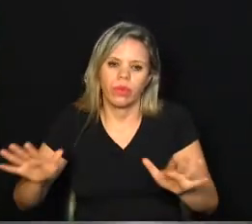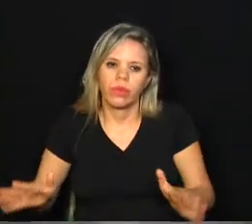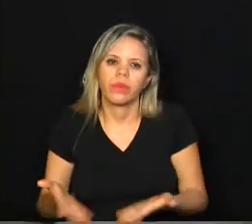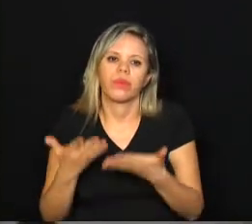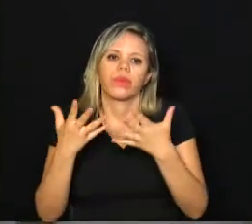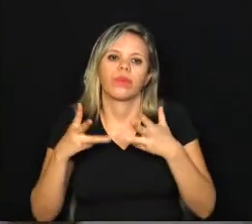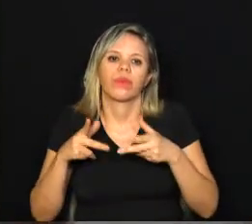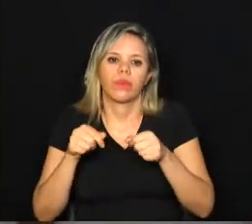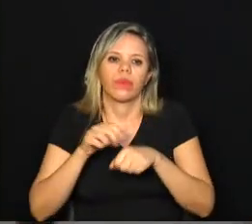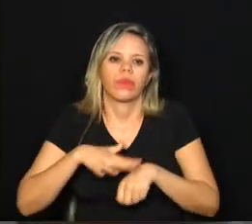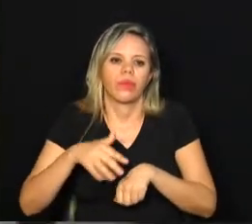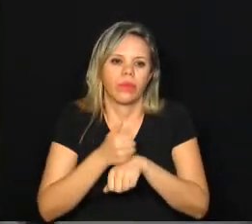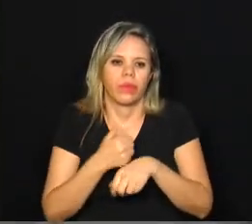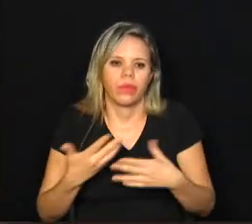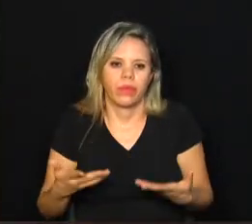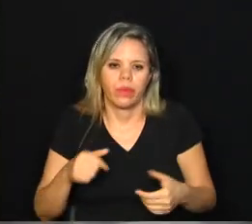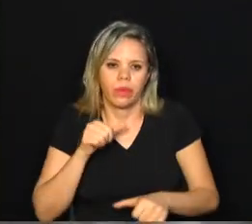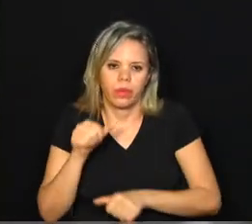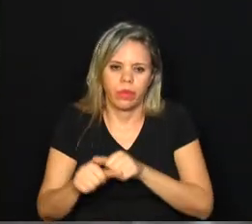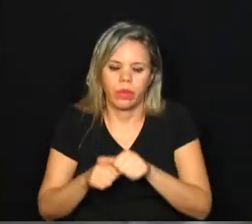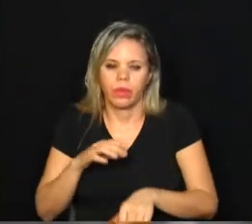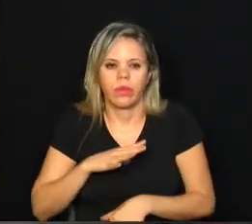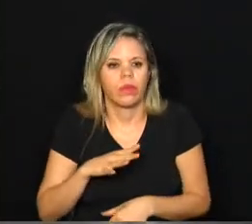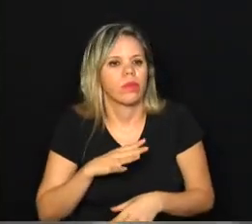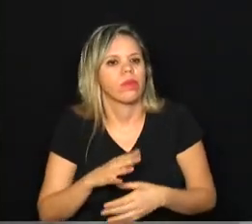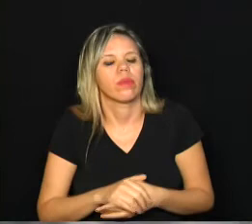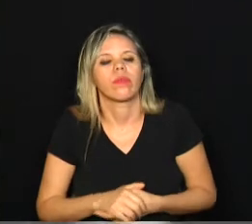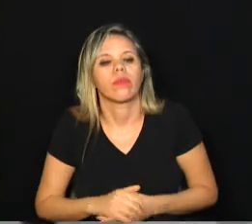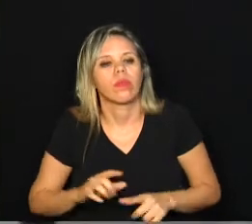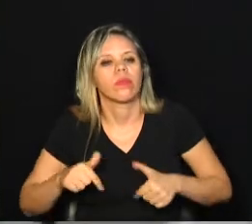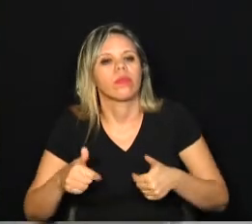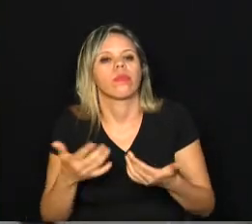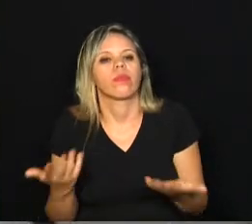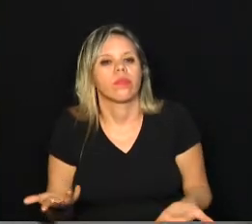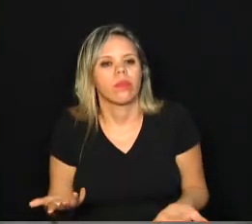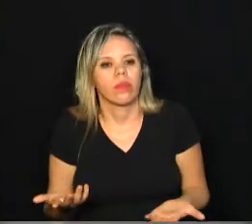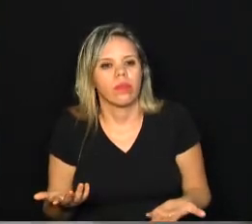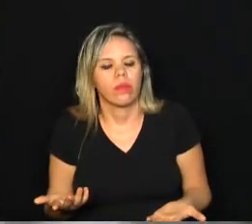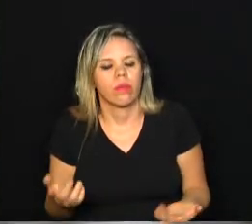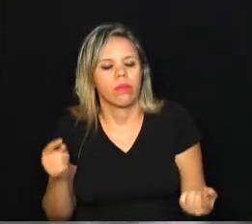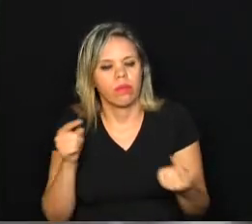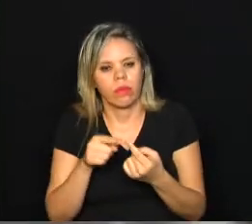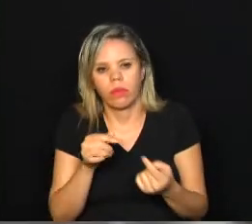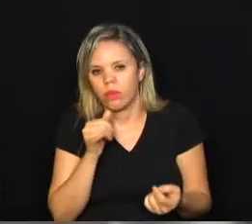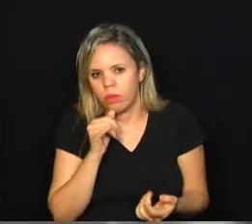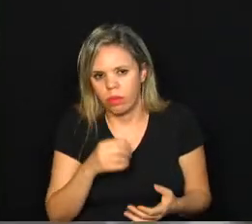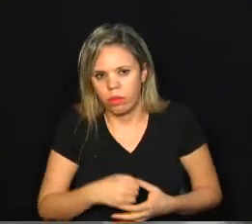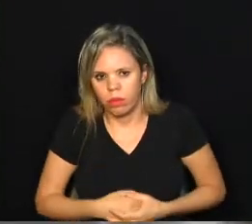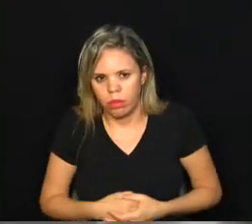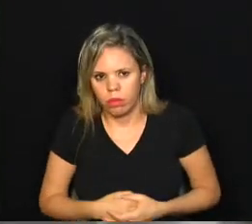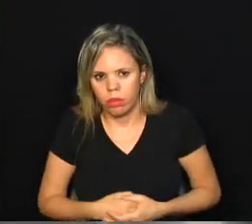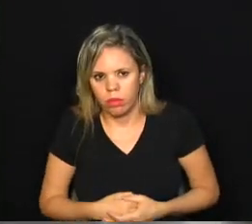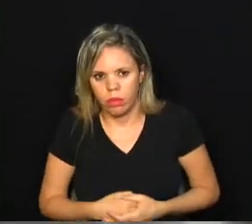todas essas áreas é uma forma de transformar a cidade. Então, as ações vão nesse sentido, entendeu?